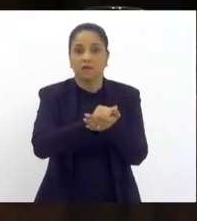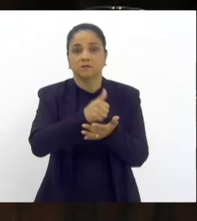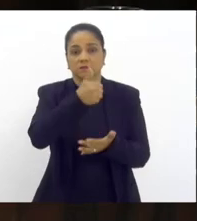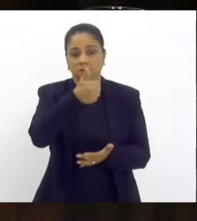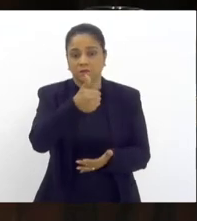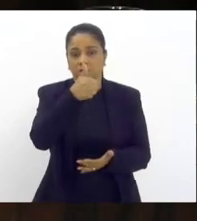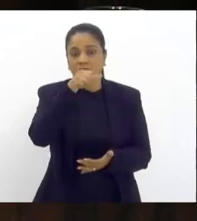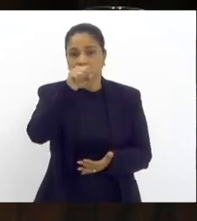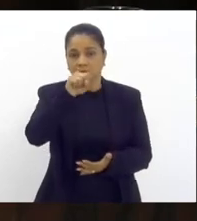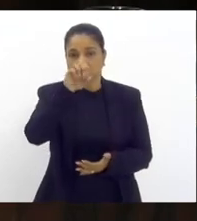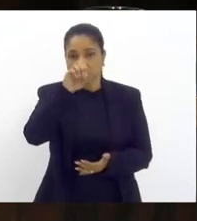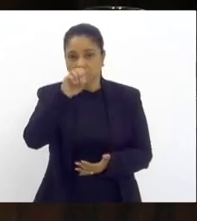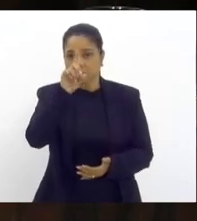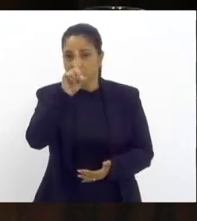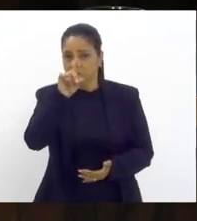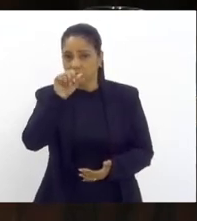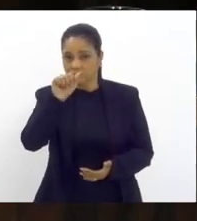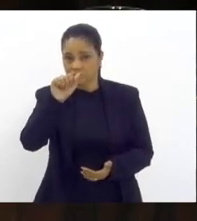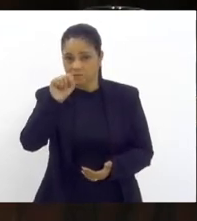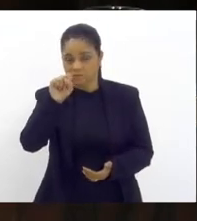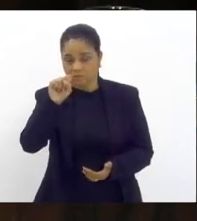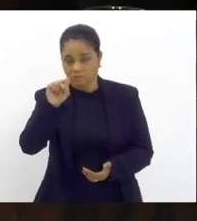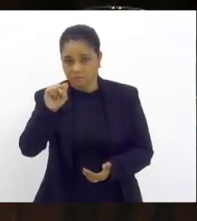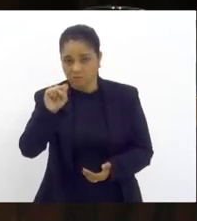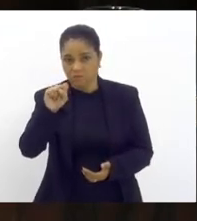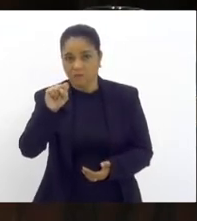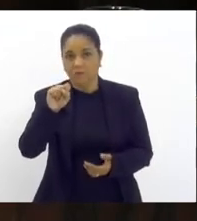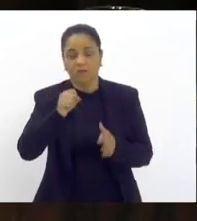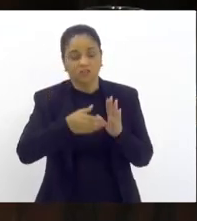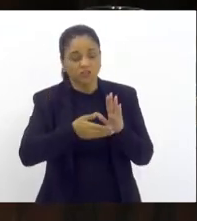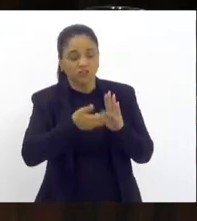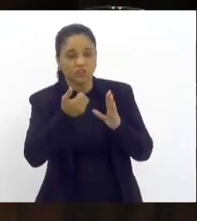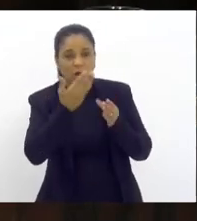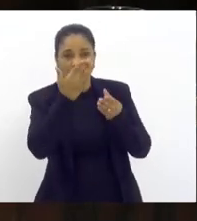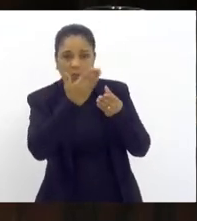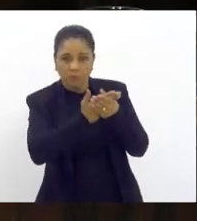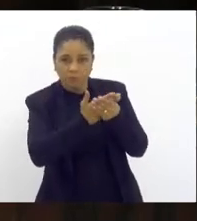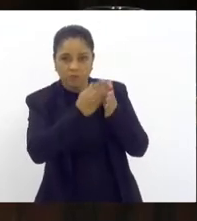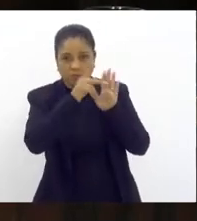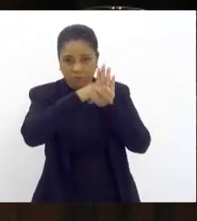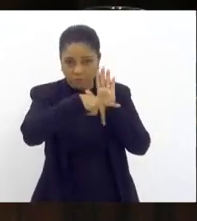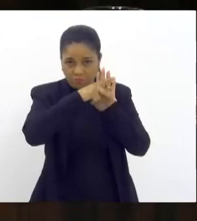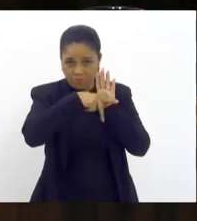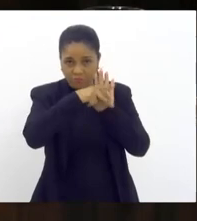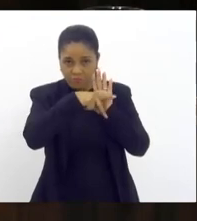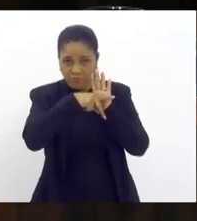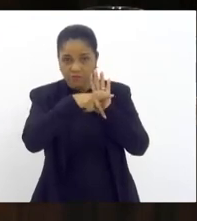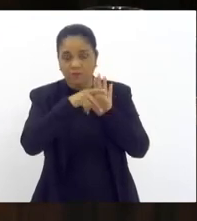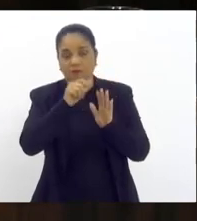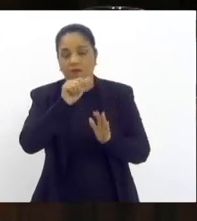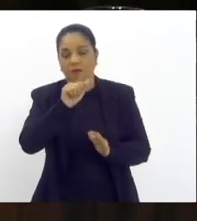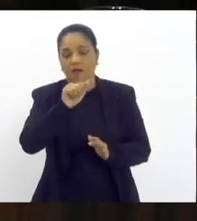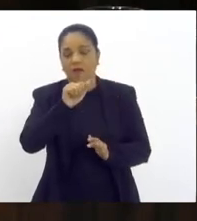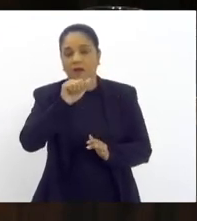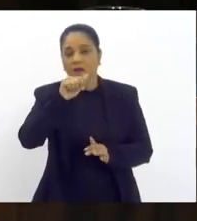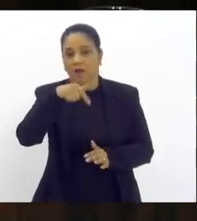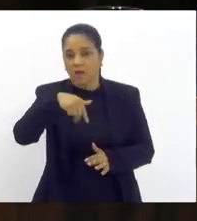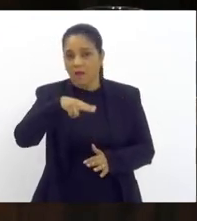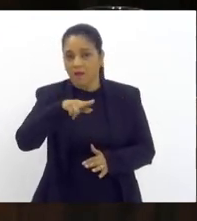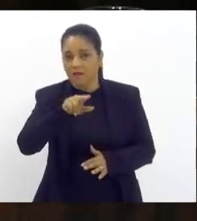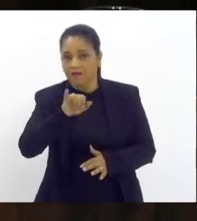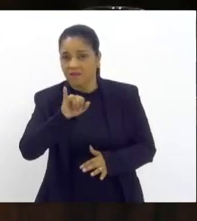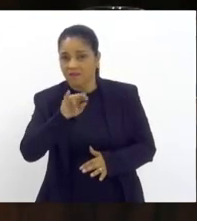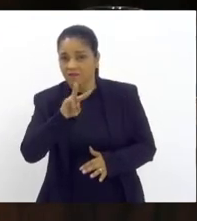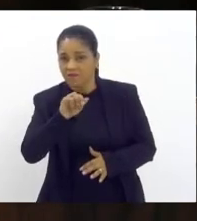dias que nós, deputados, né, temos para o desarquivamento dos projetos no início da legislatura, a CCJ tem